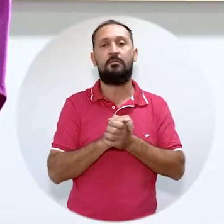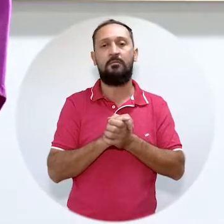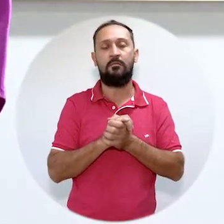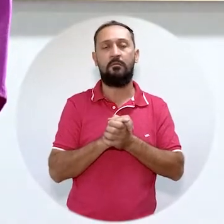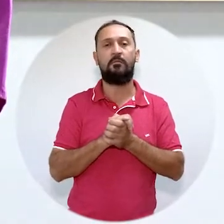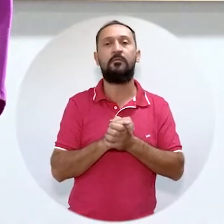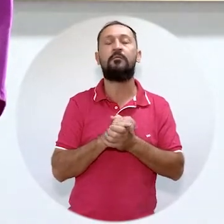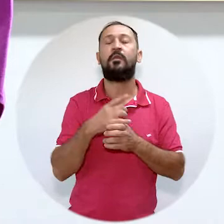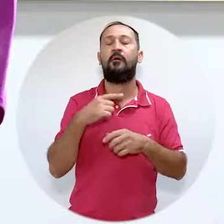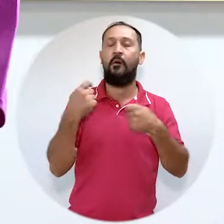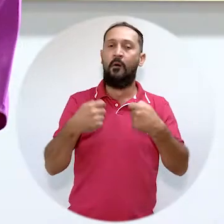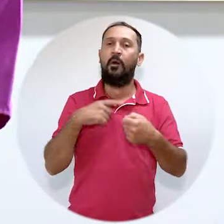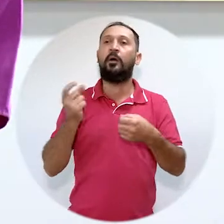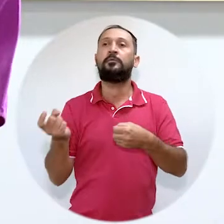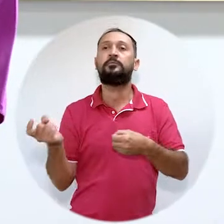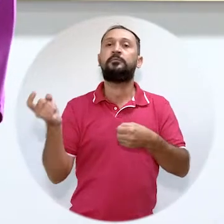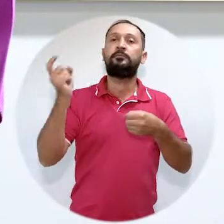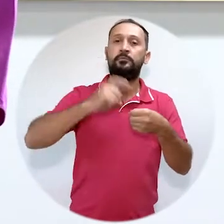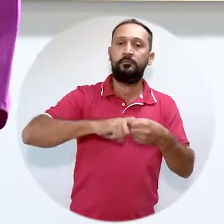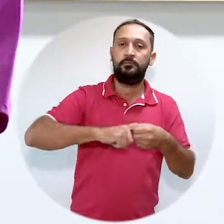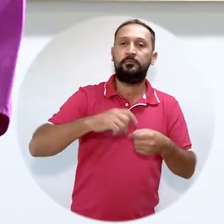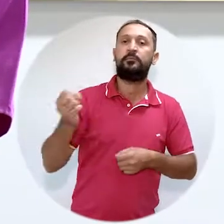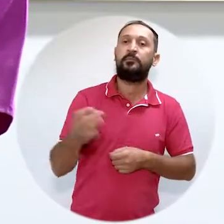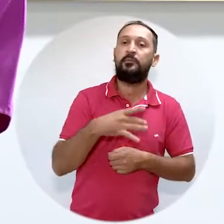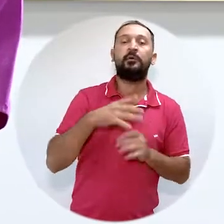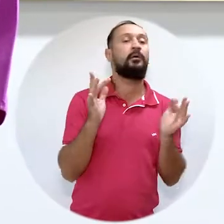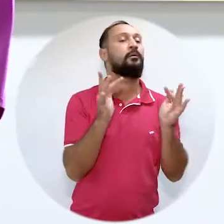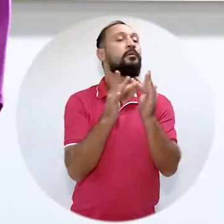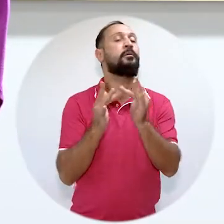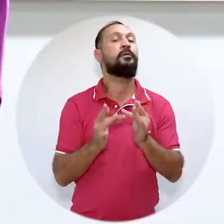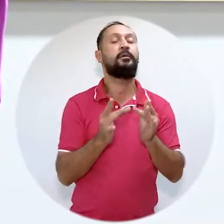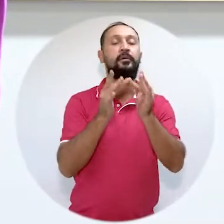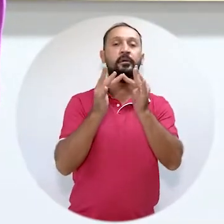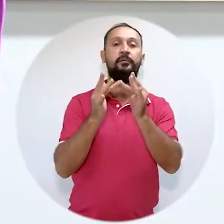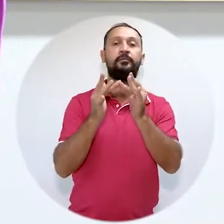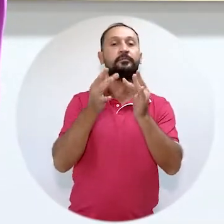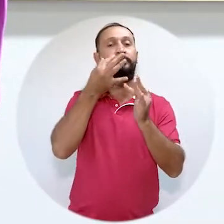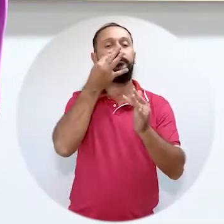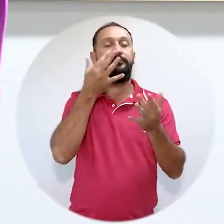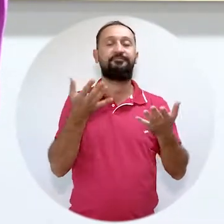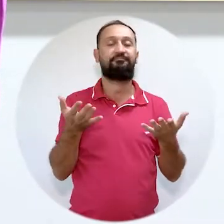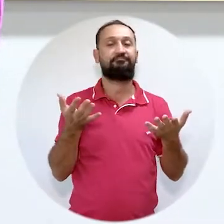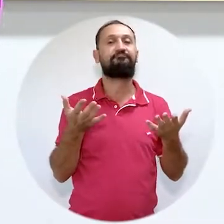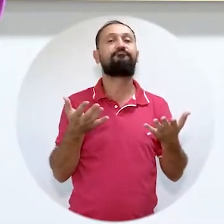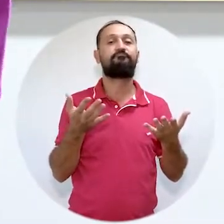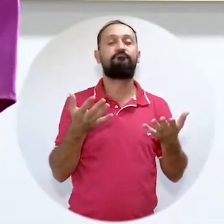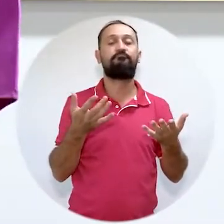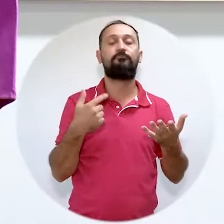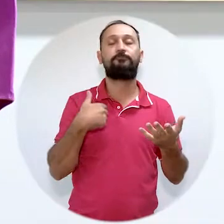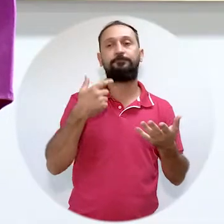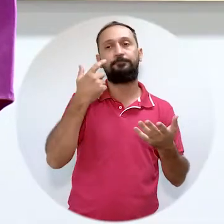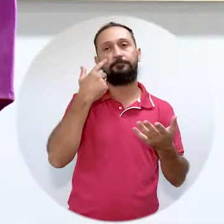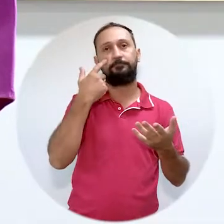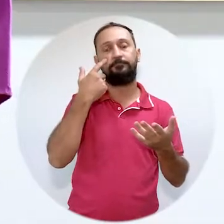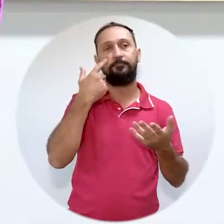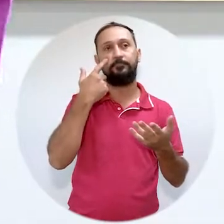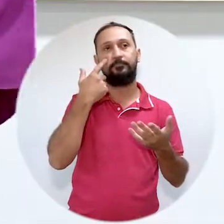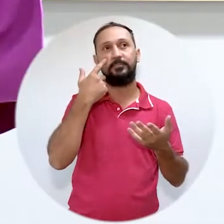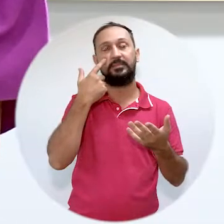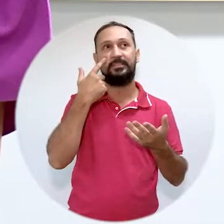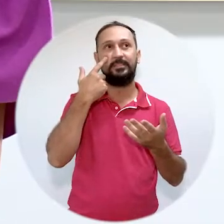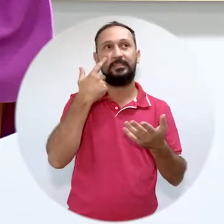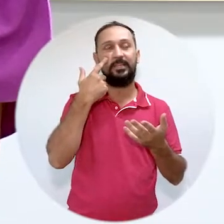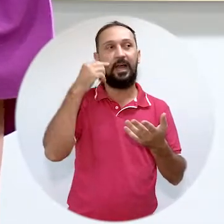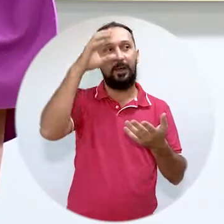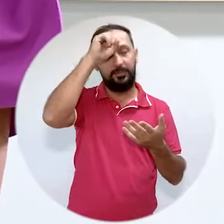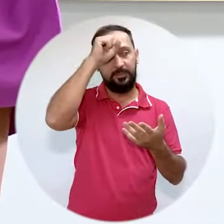Como é que fica, né? Você vai ter que voltar novamente, aquele contato presencial. Então, a gente vai... Você está aprendendo uma coisa, você